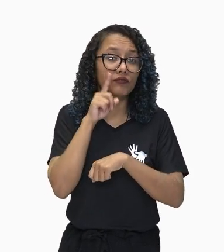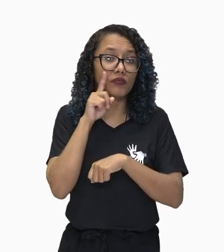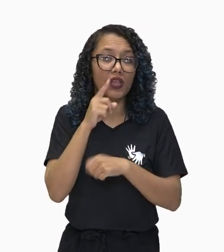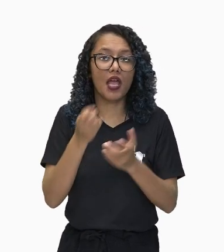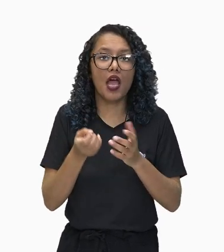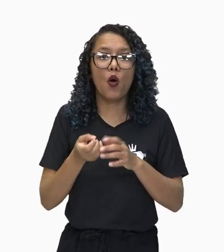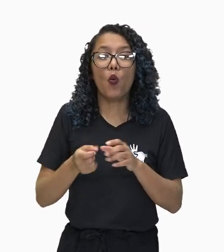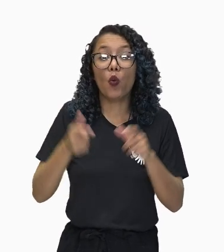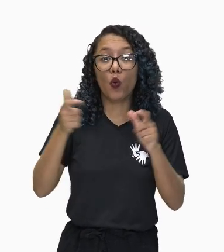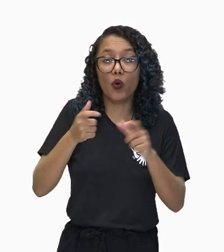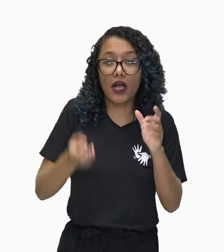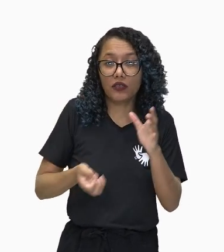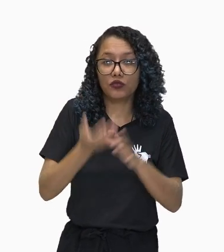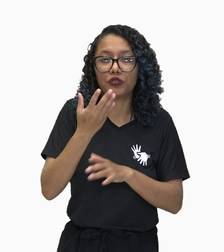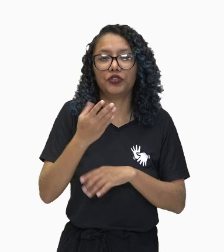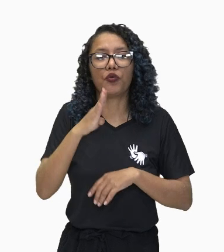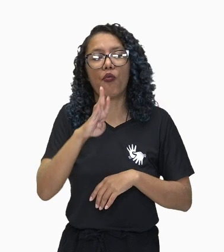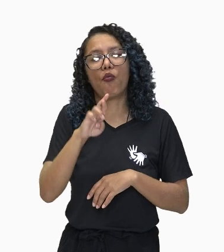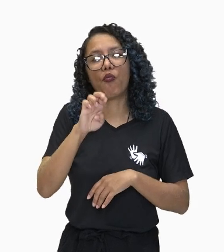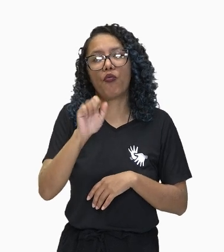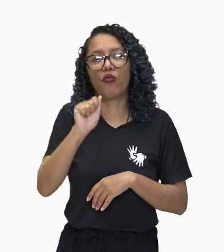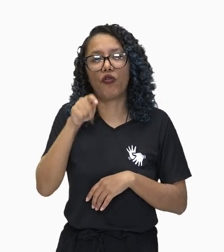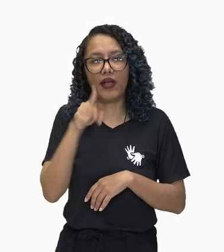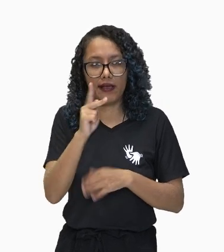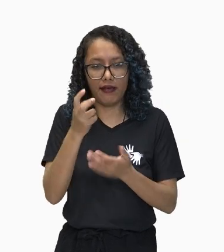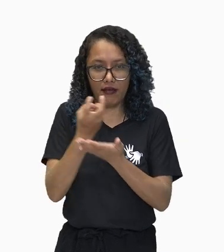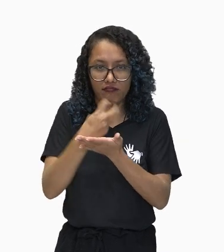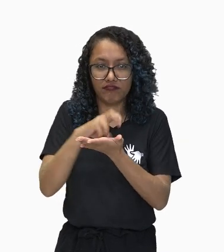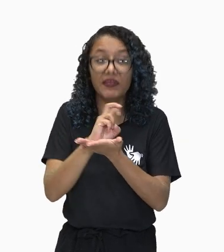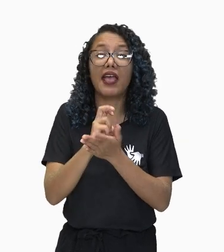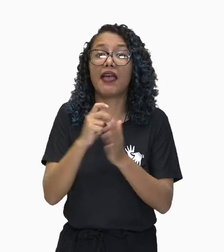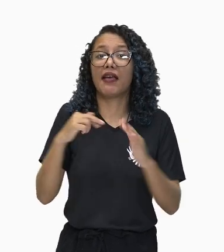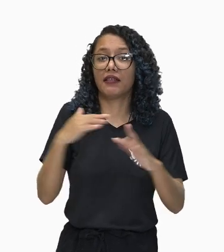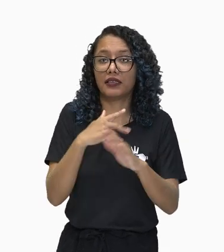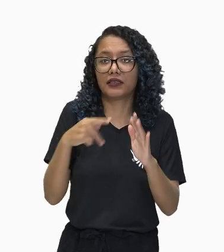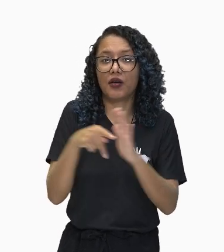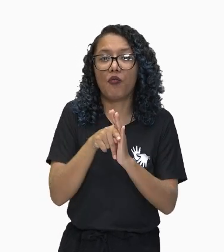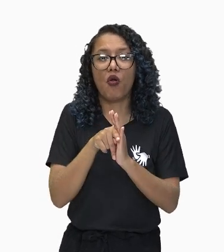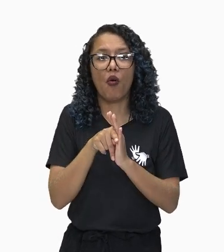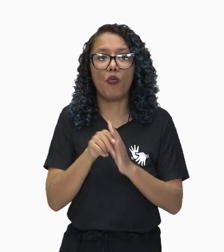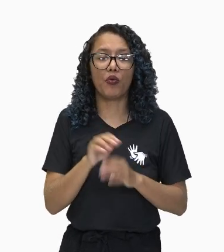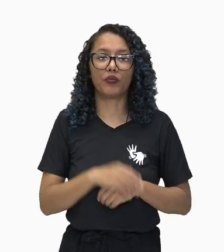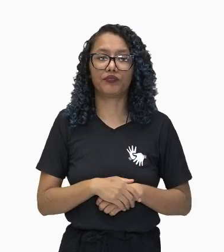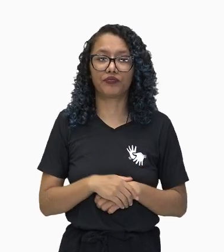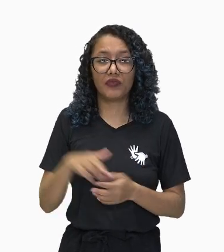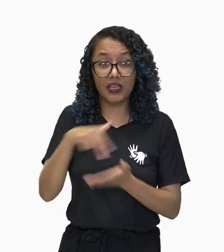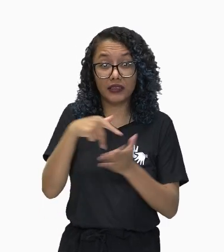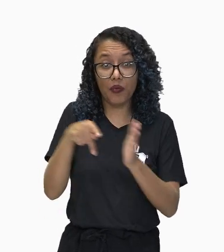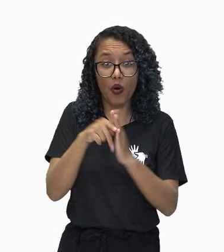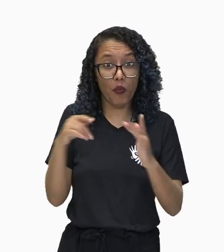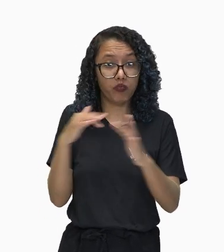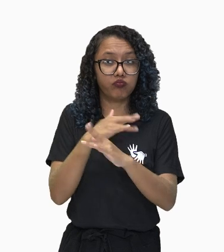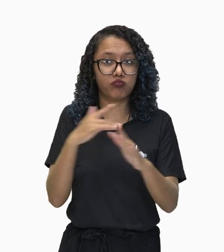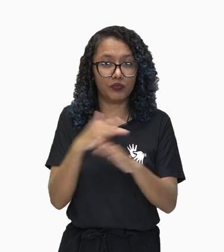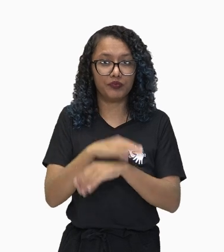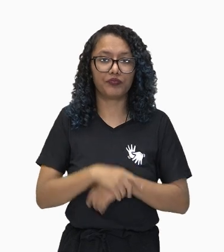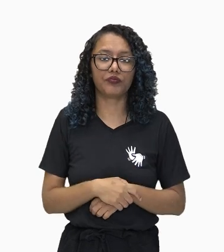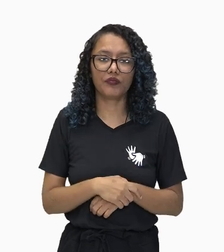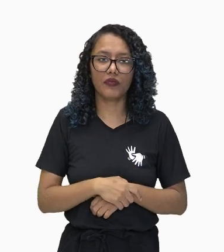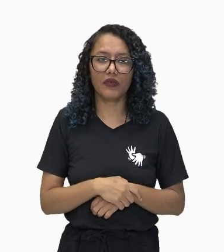break dance, ou breaking. Esta dança urbana teve origem em Nova York, criada em 1960 por